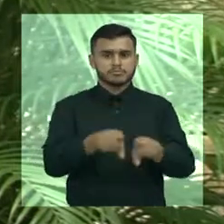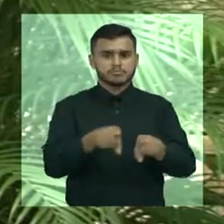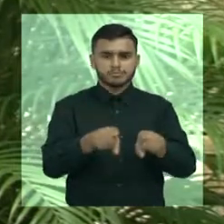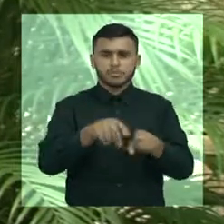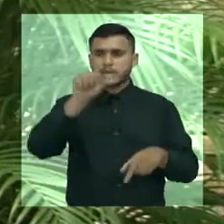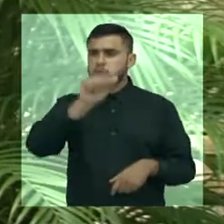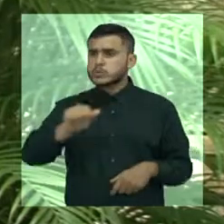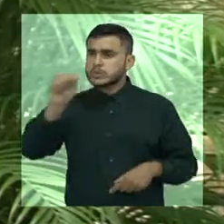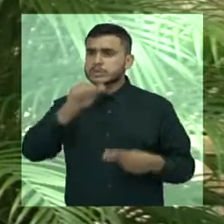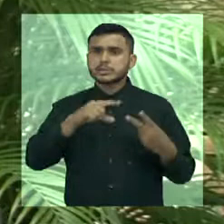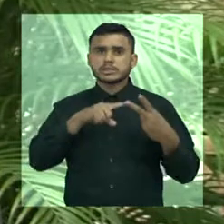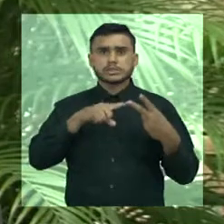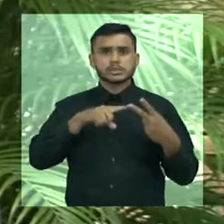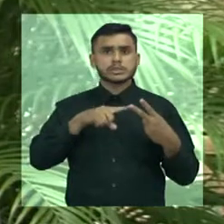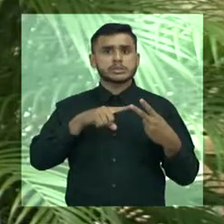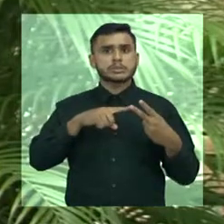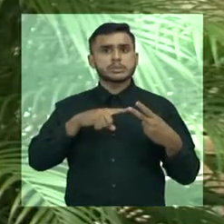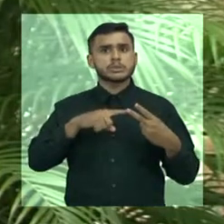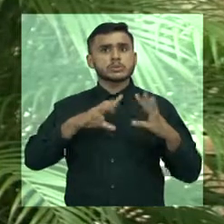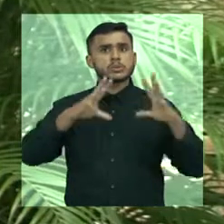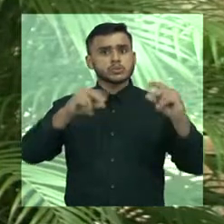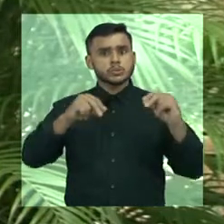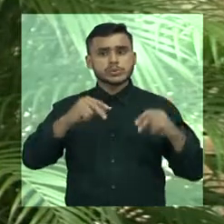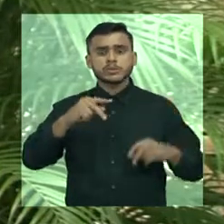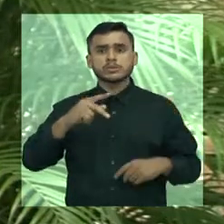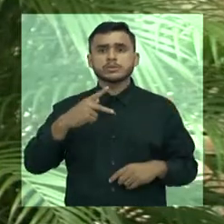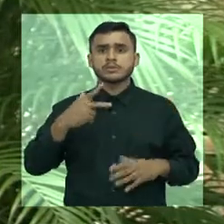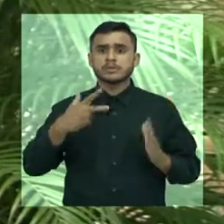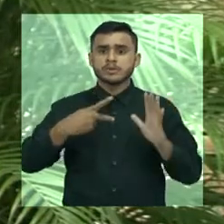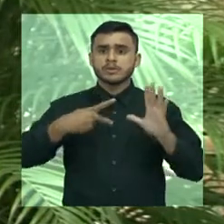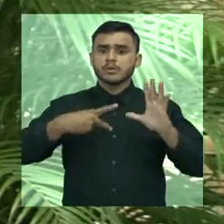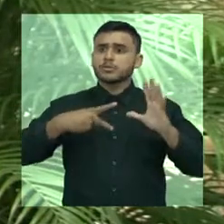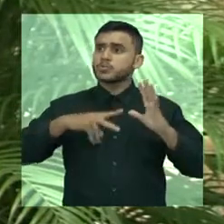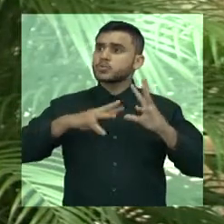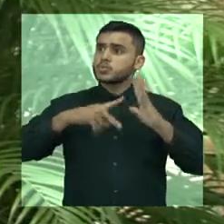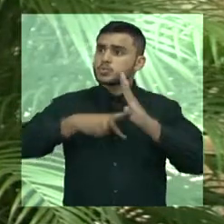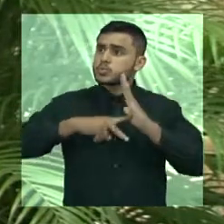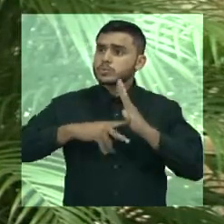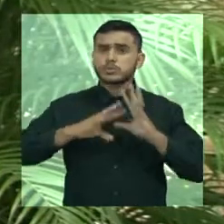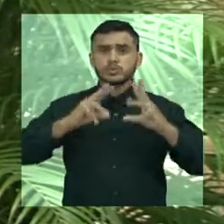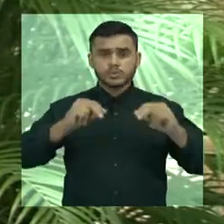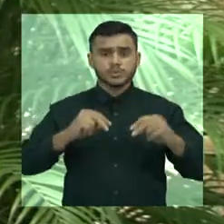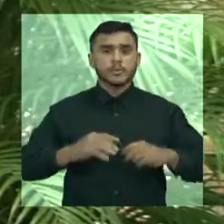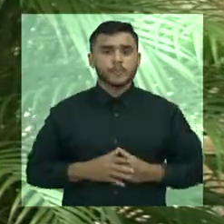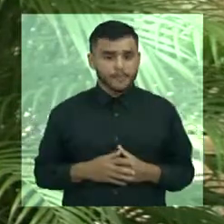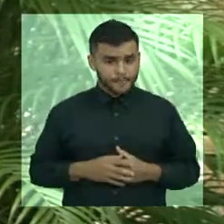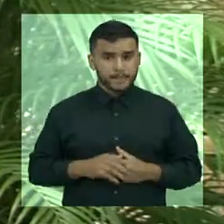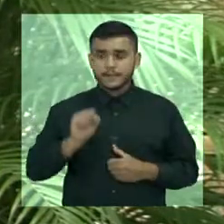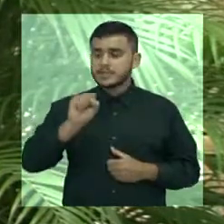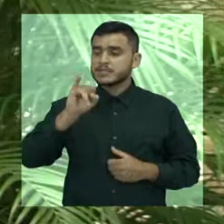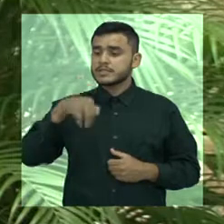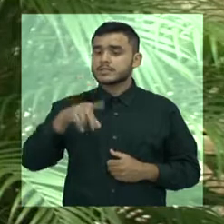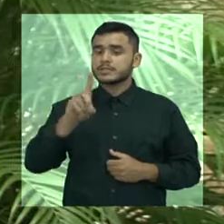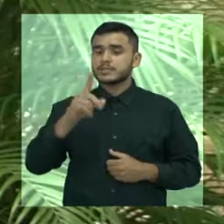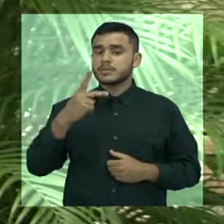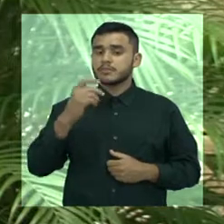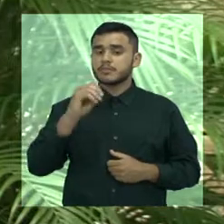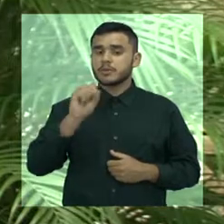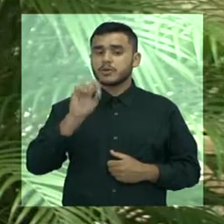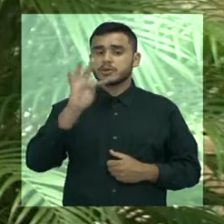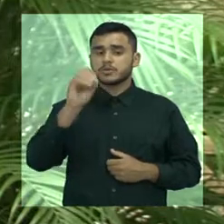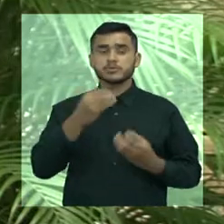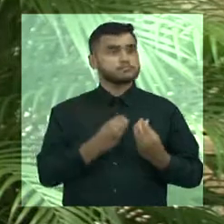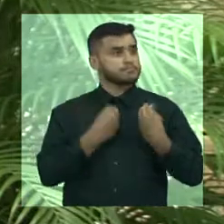sindicatos muito importantes, né? E também foi feita a primeira entrega de selos aos sindipostos. Então a gente tem